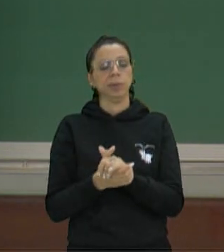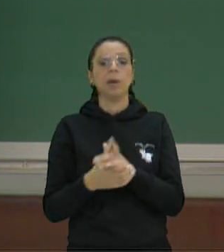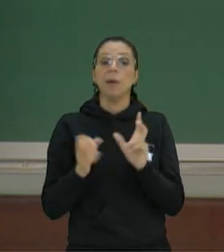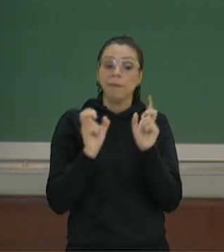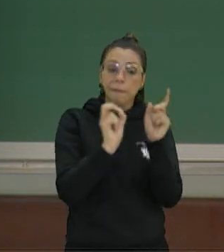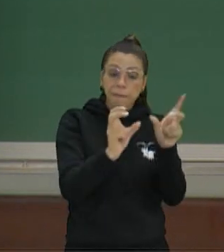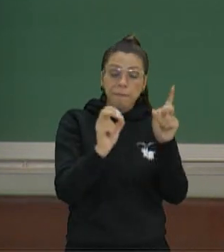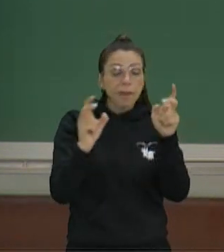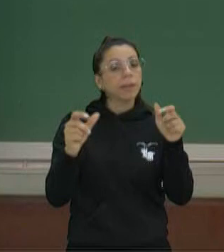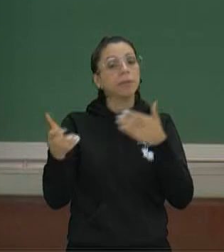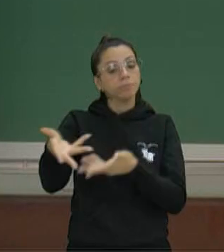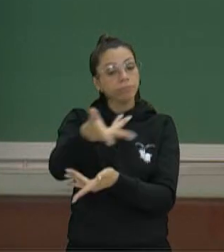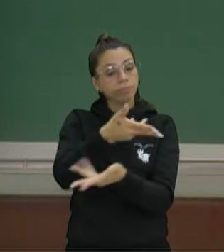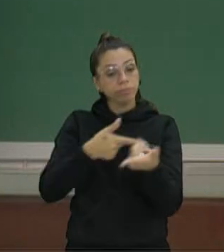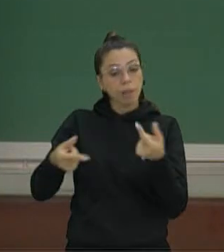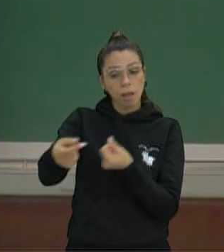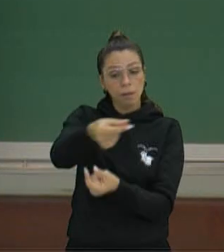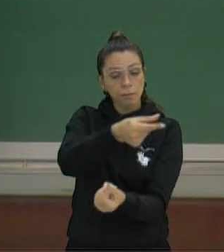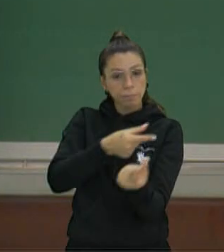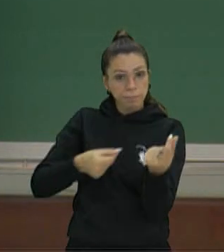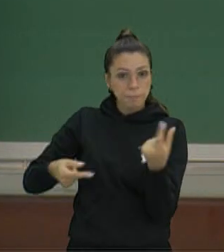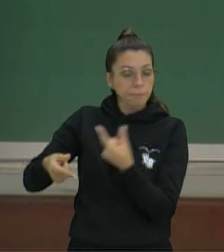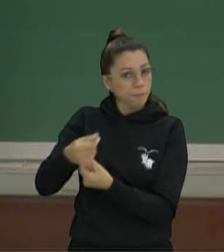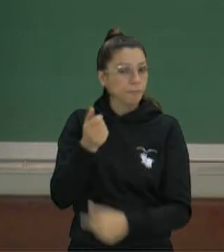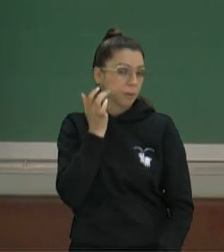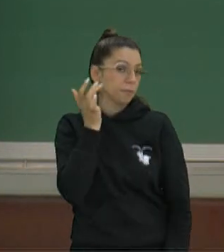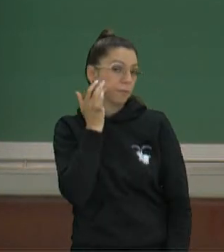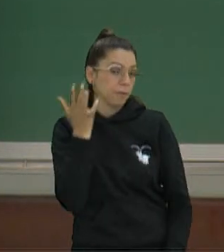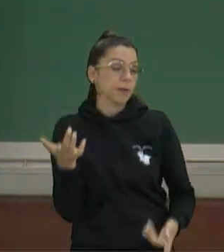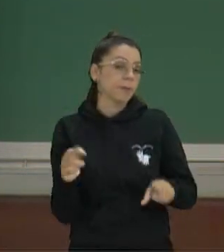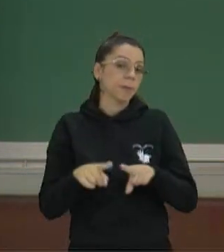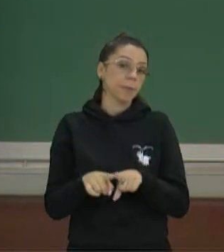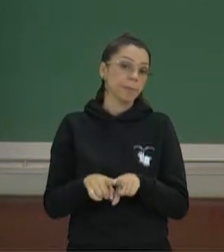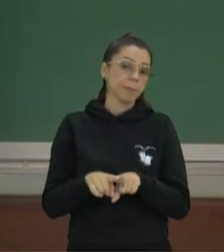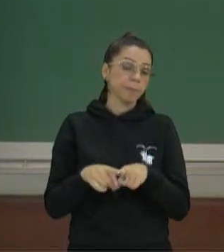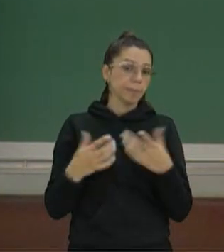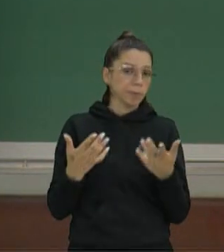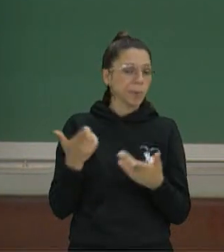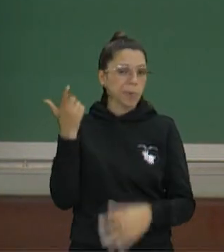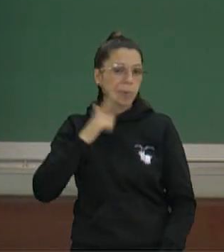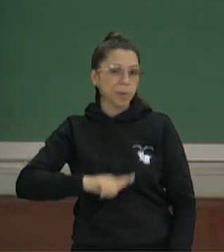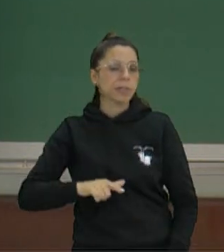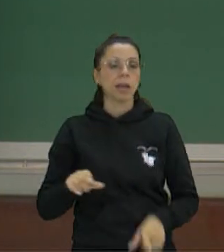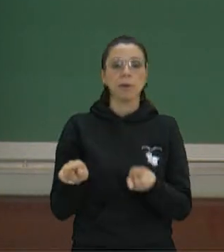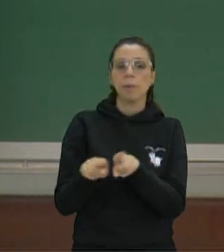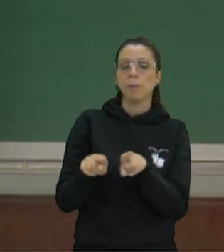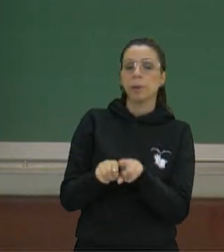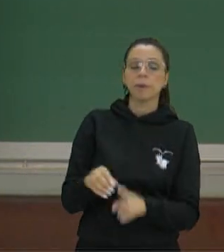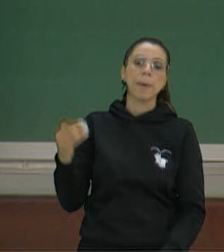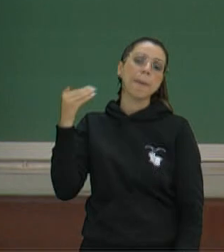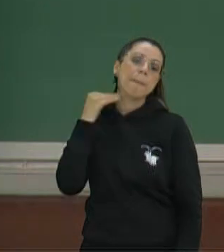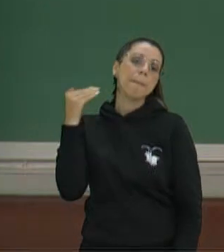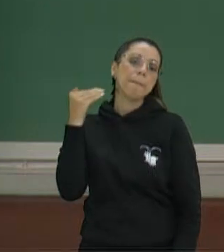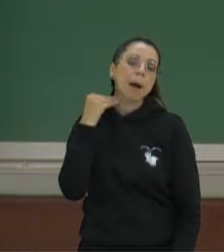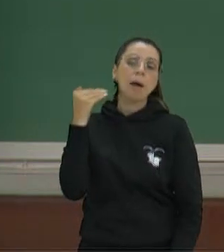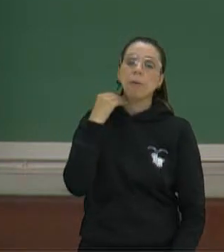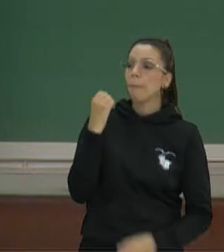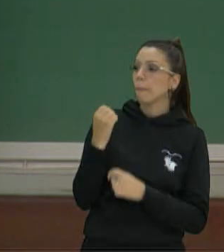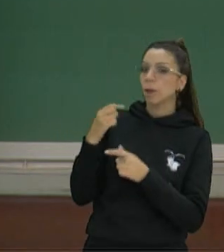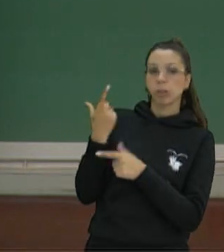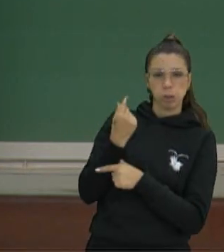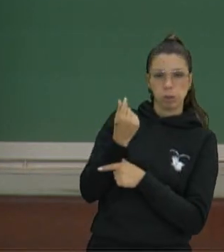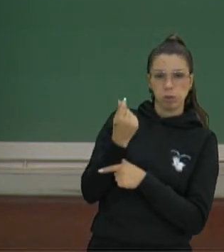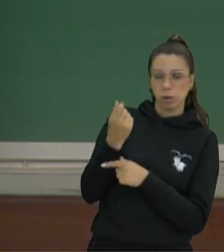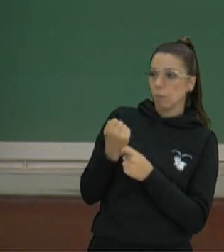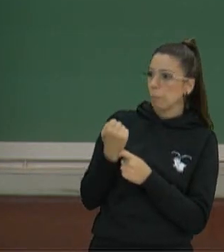fluido, né, e as transações financeiras se tornaram mais fáceis. A gente consegue transferir dinheiro para outro país facilmente, né?